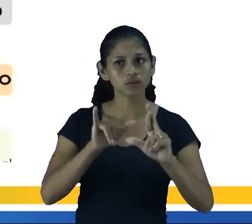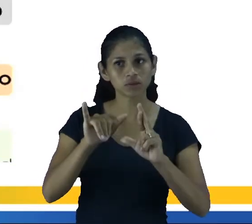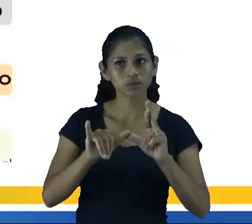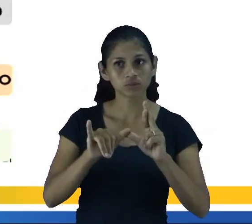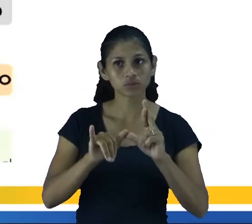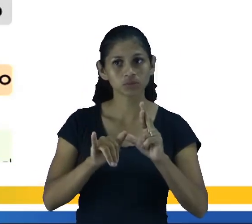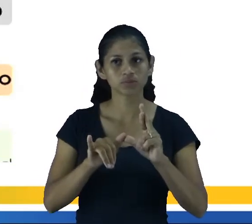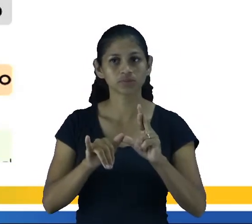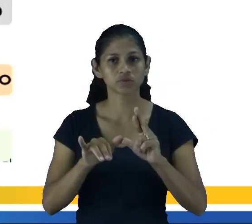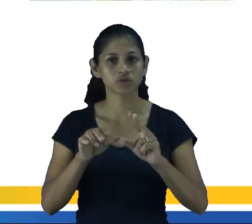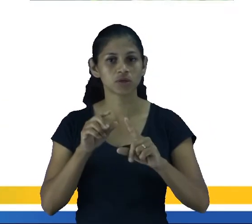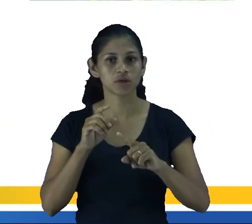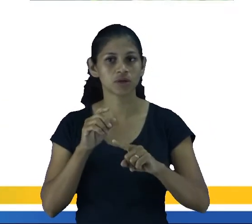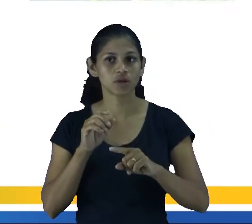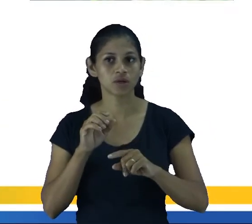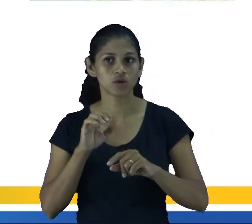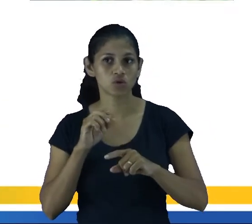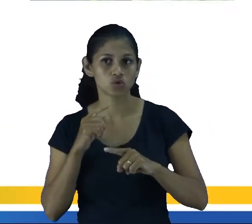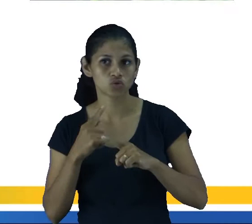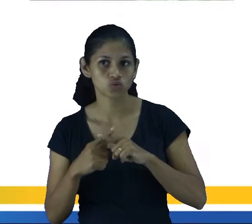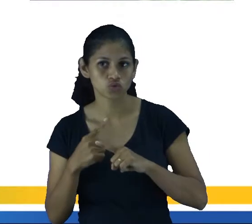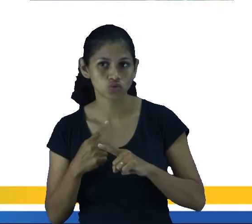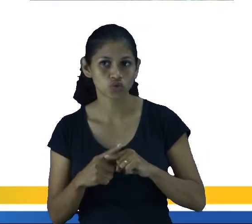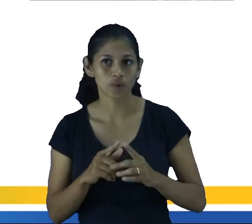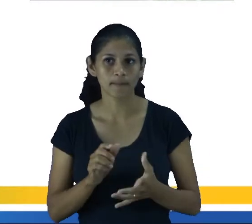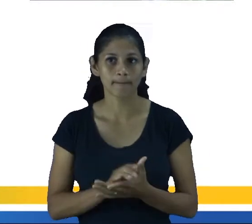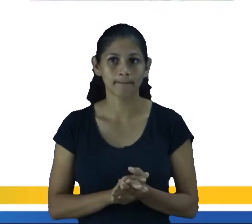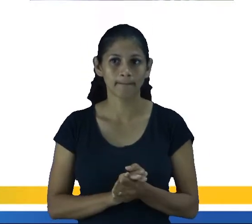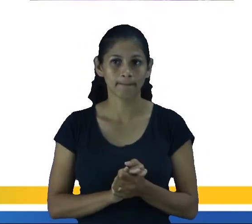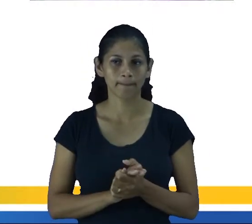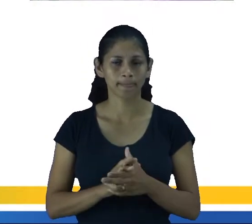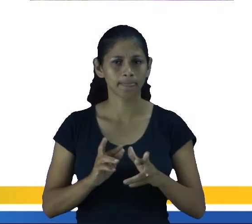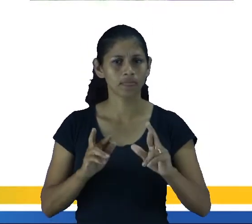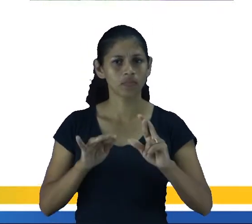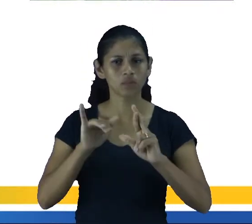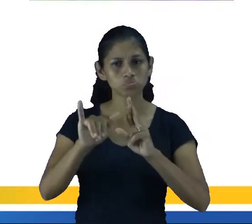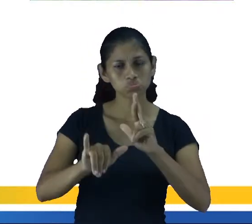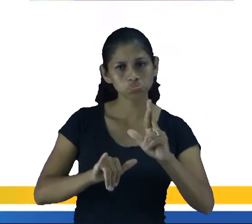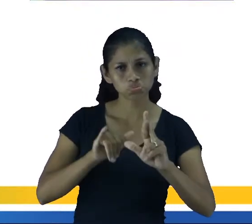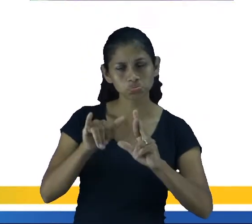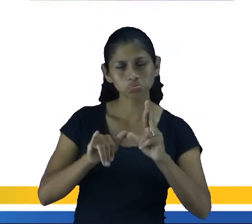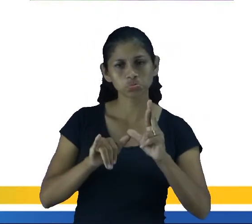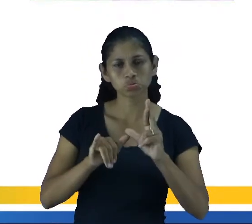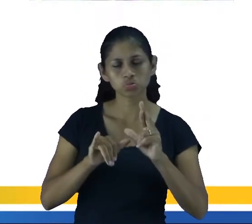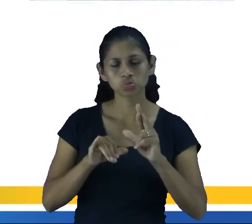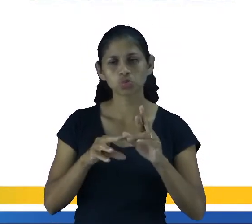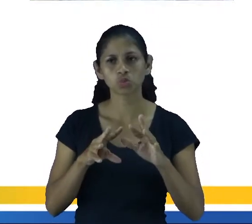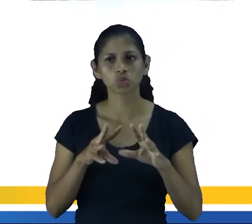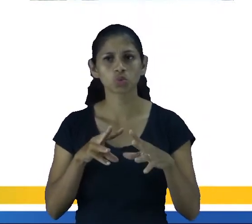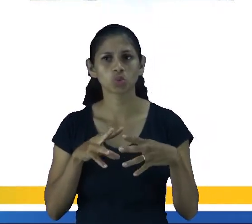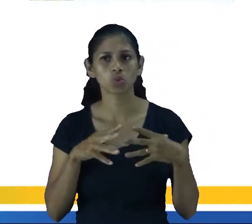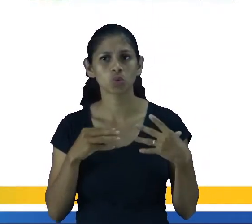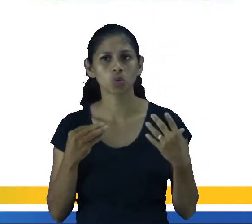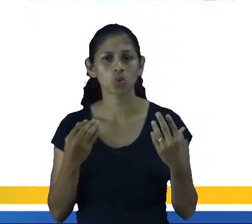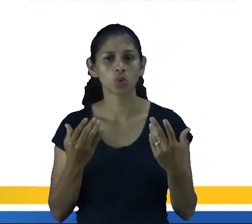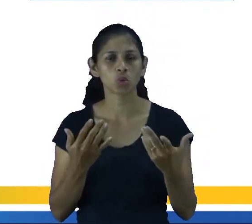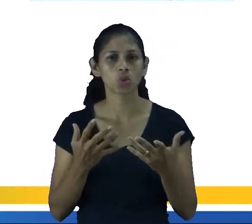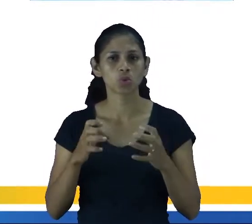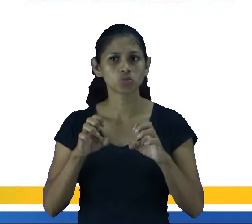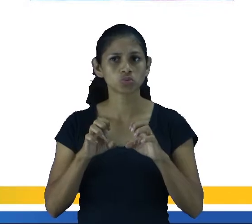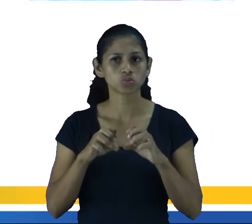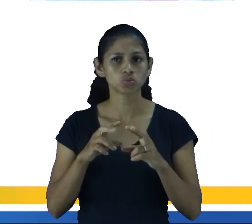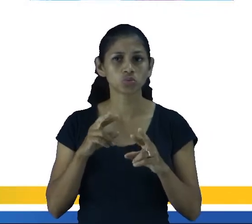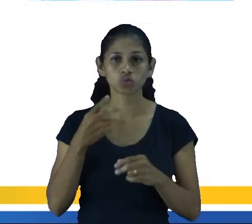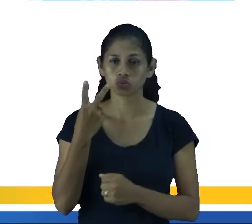ou adição. Então nessas reações, né, de síntese ou adição, elas são aquelas nas quais o quê?